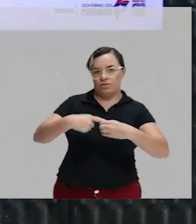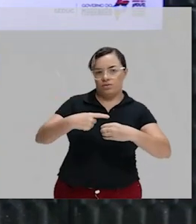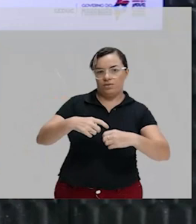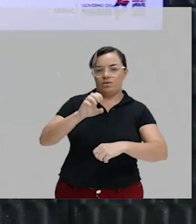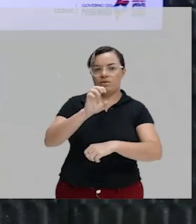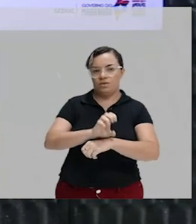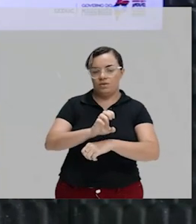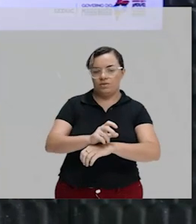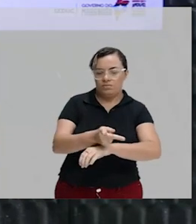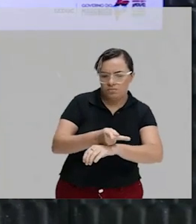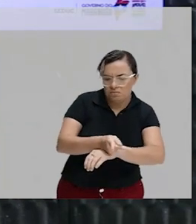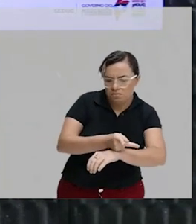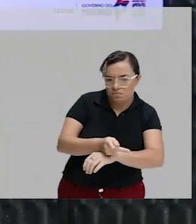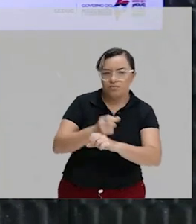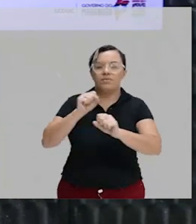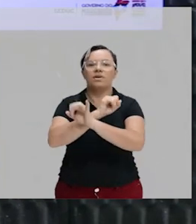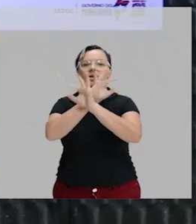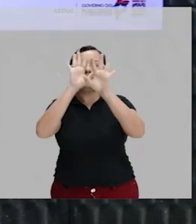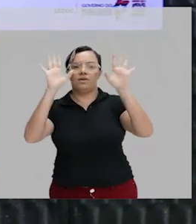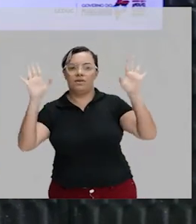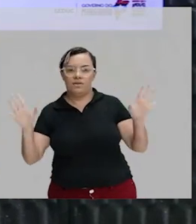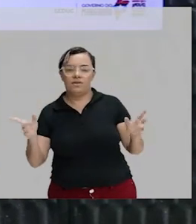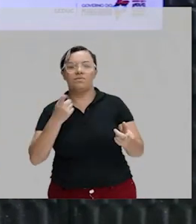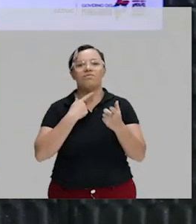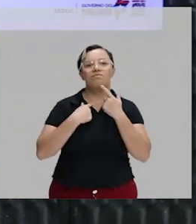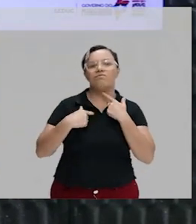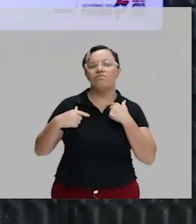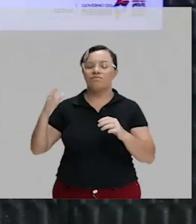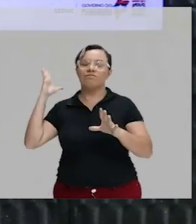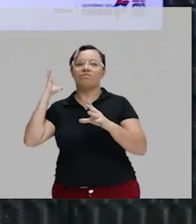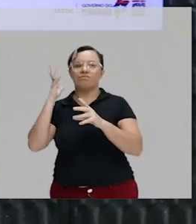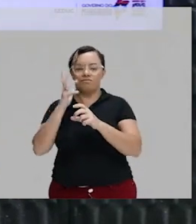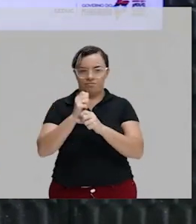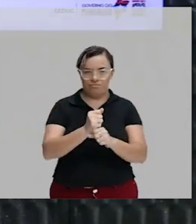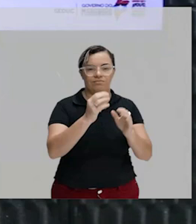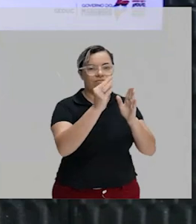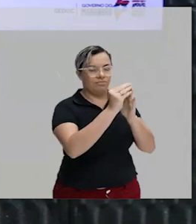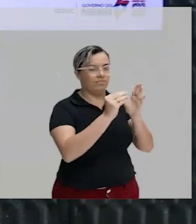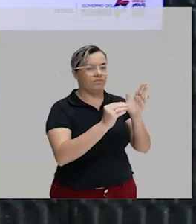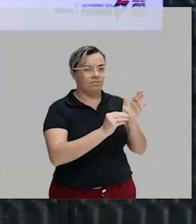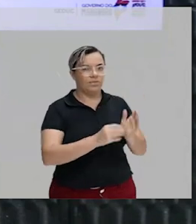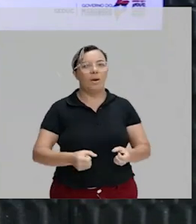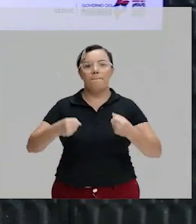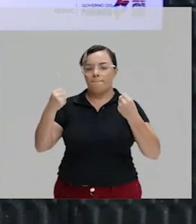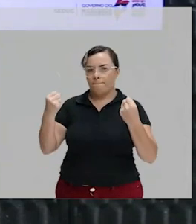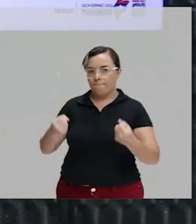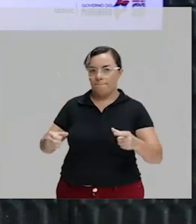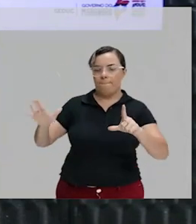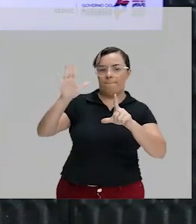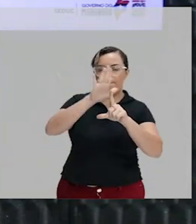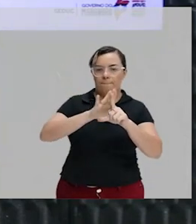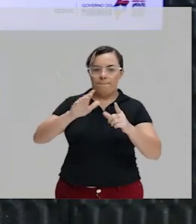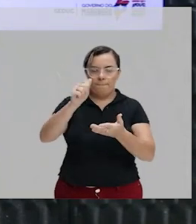sintonia e claro se você desejar rever nossas aulas pode acessar a